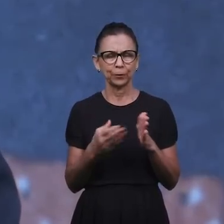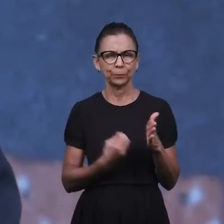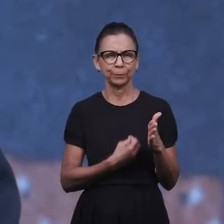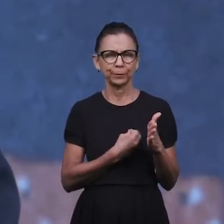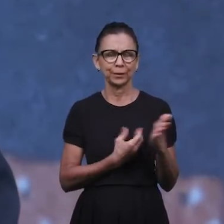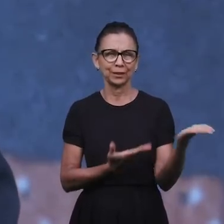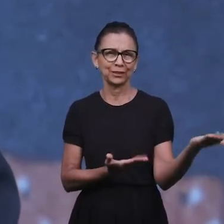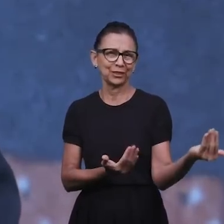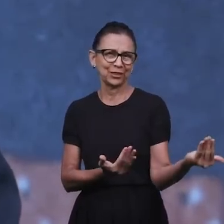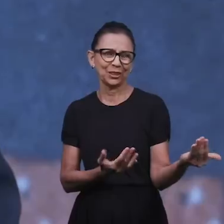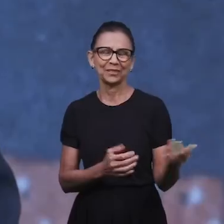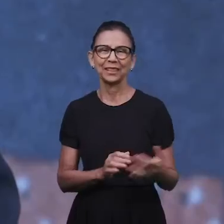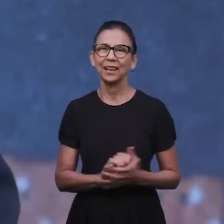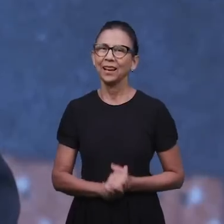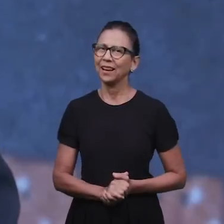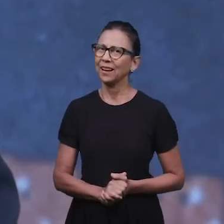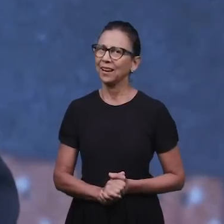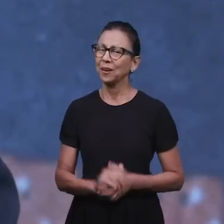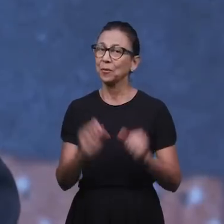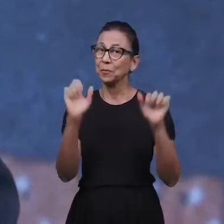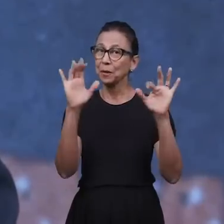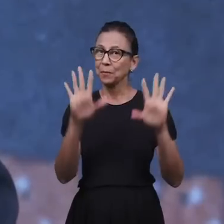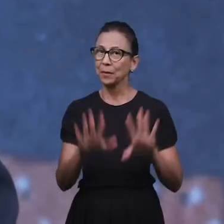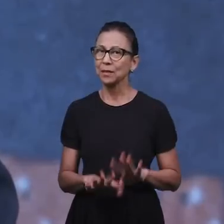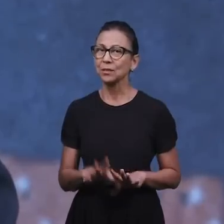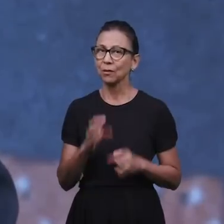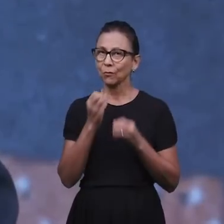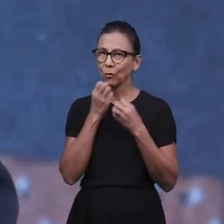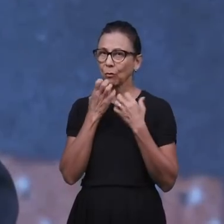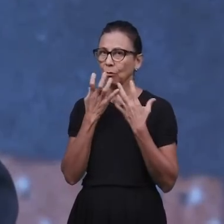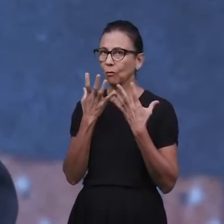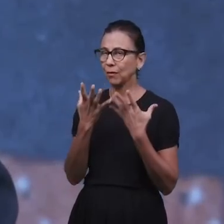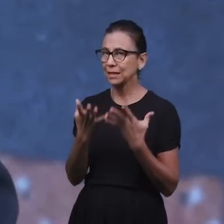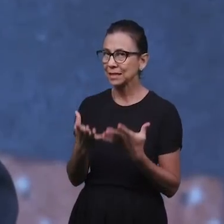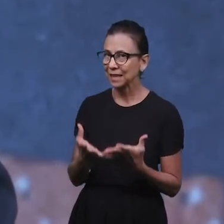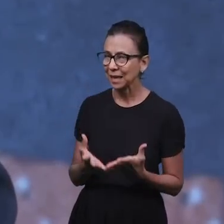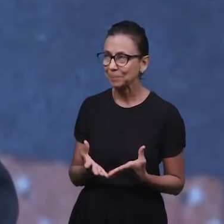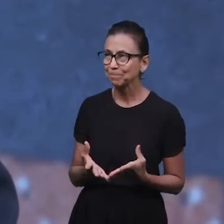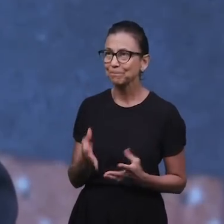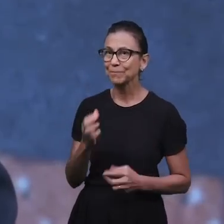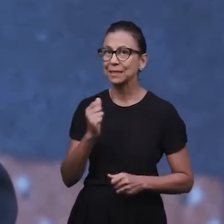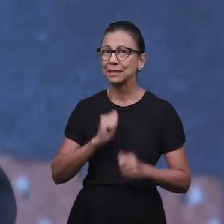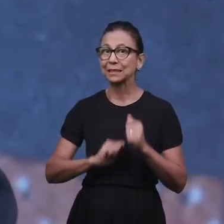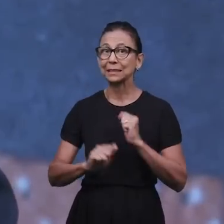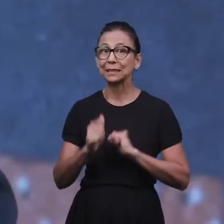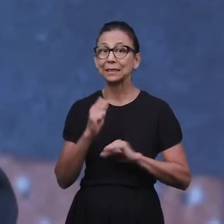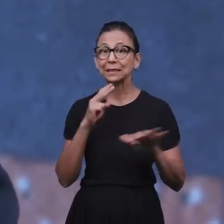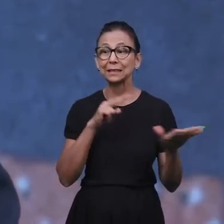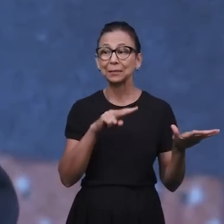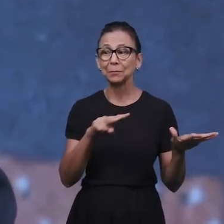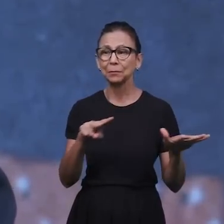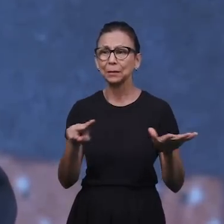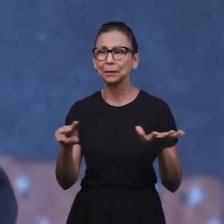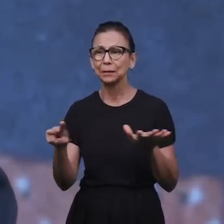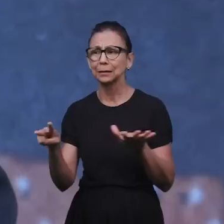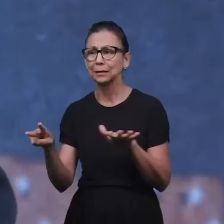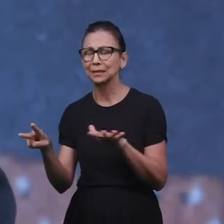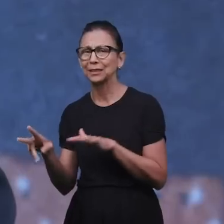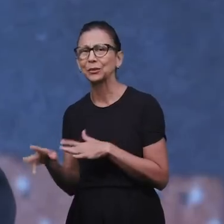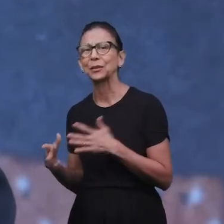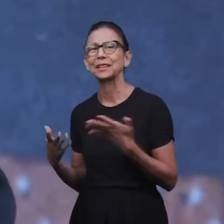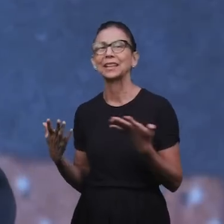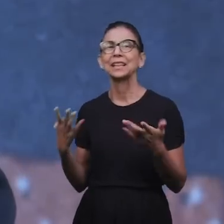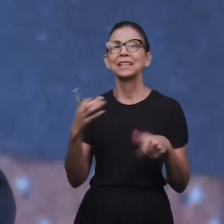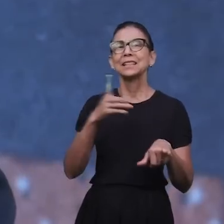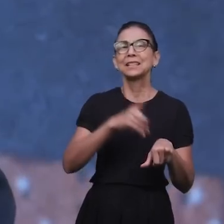Mocidade. É uma bênção para nós. Eu vou confessar uma coisa: a gente passa a semana aguardando esse encontro com você